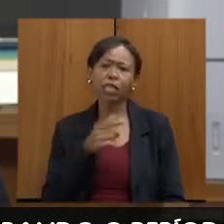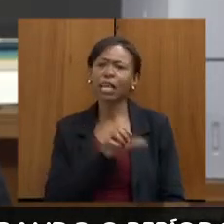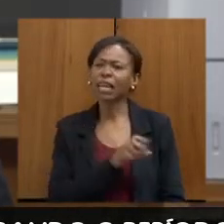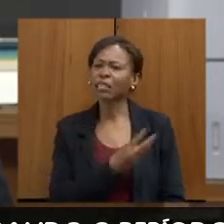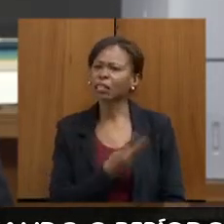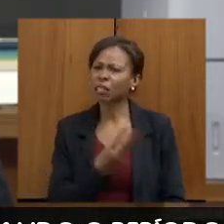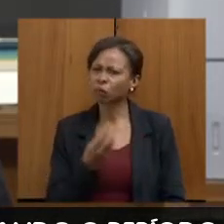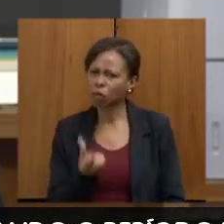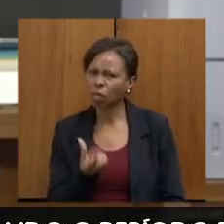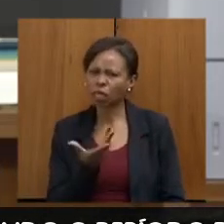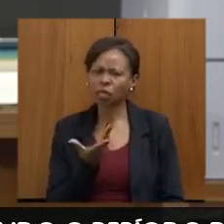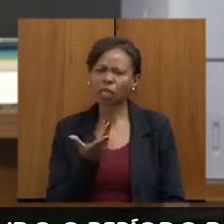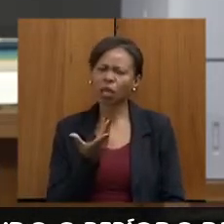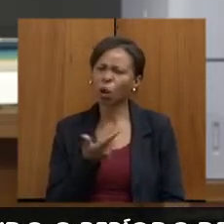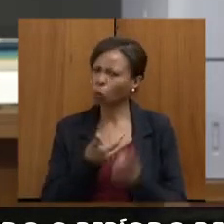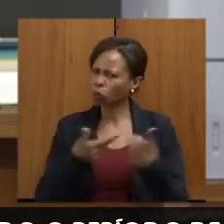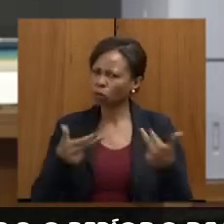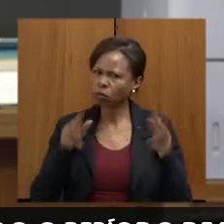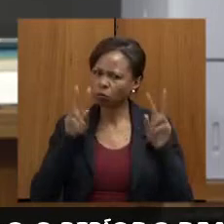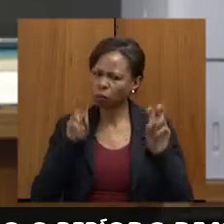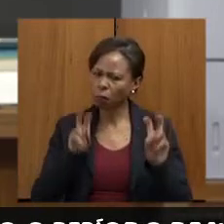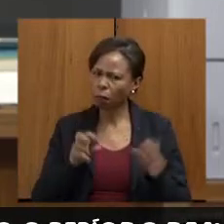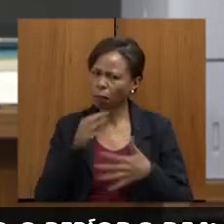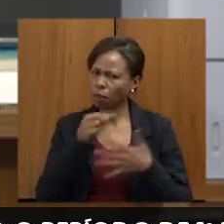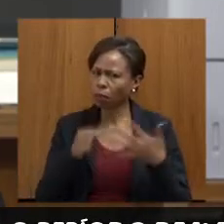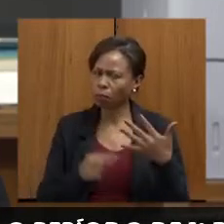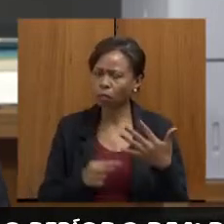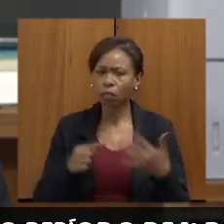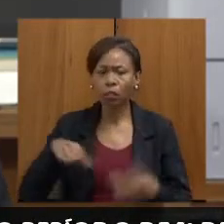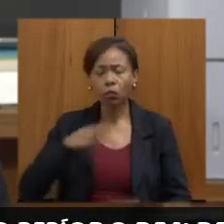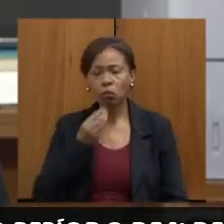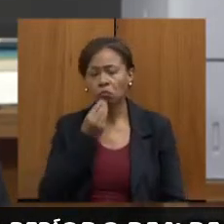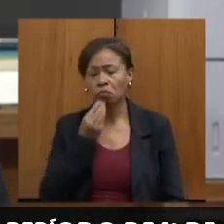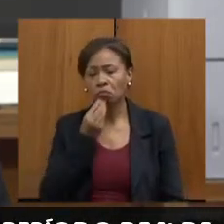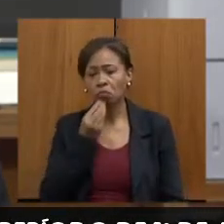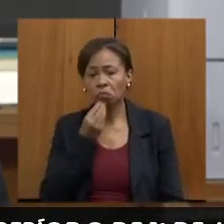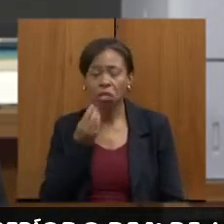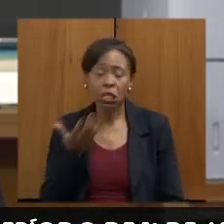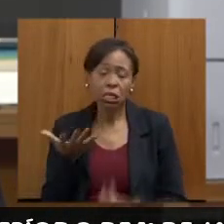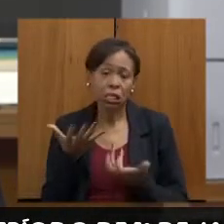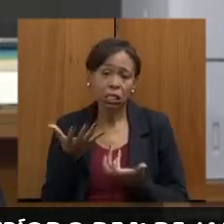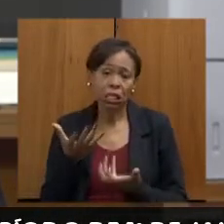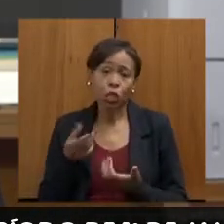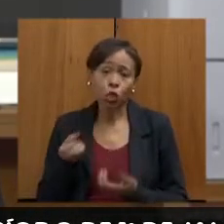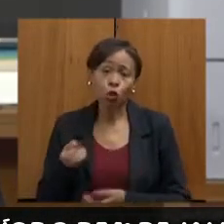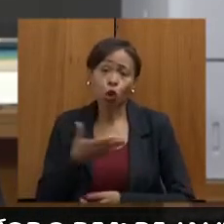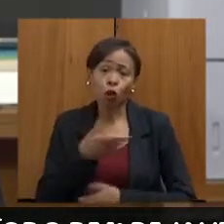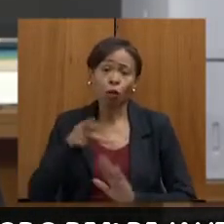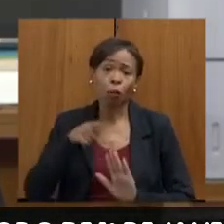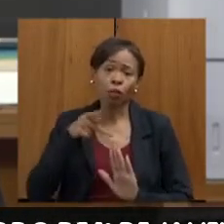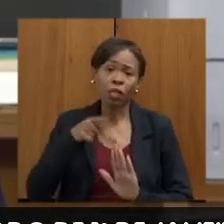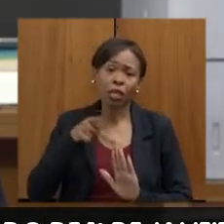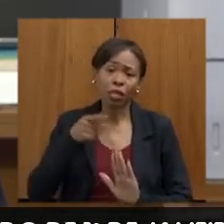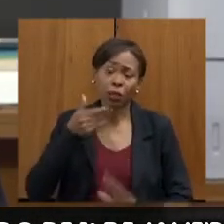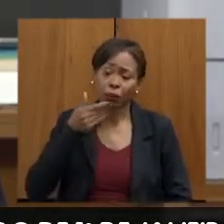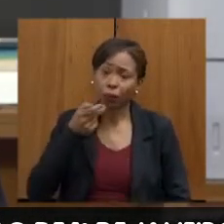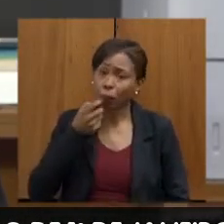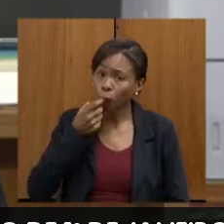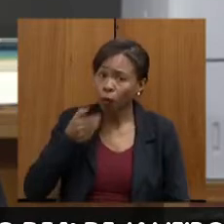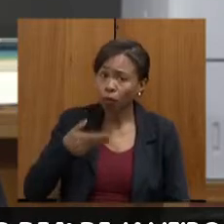336 enfim a gente tava com uma expectativa que uma nova portaria seria brevemente